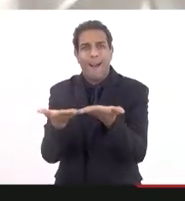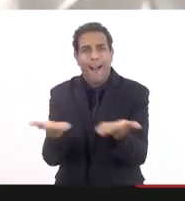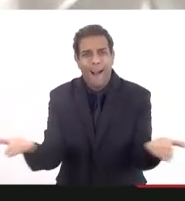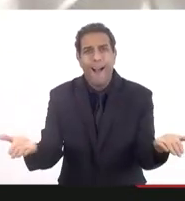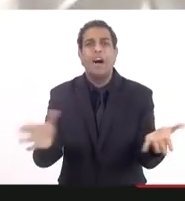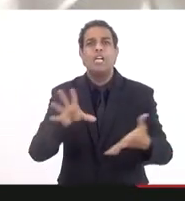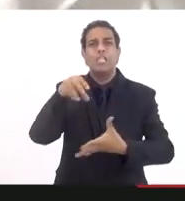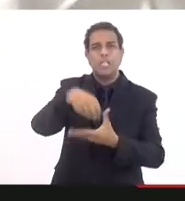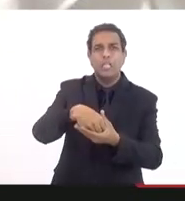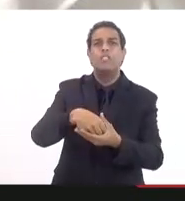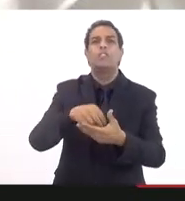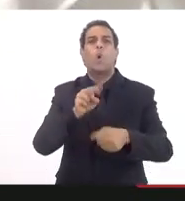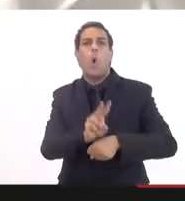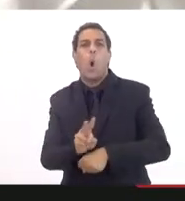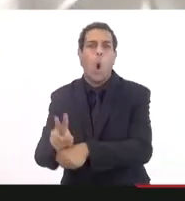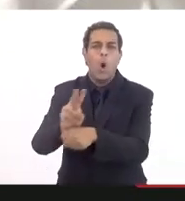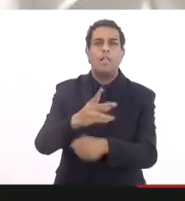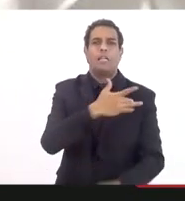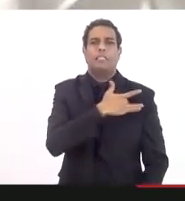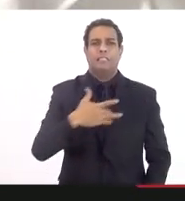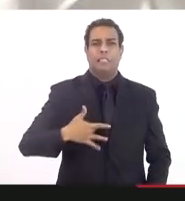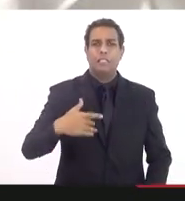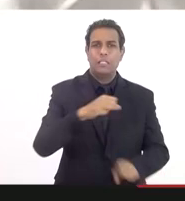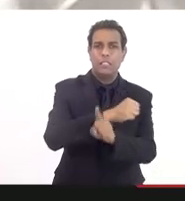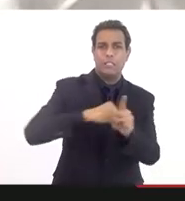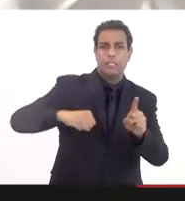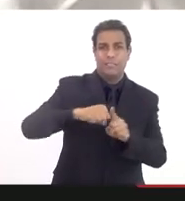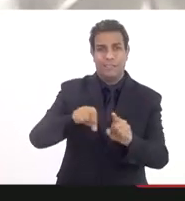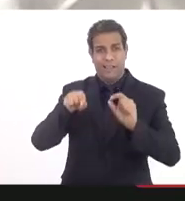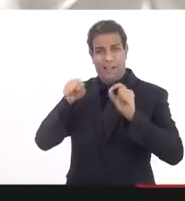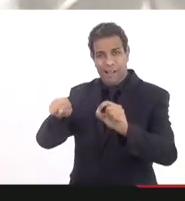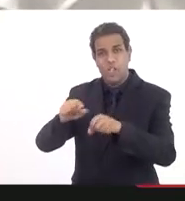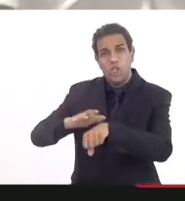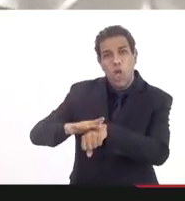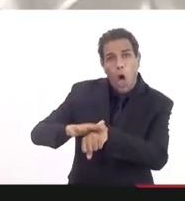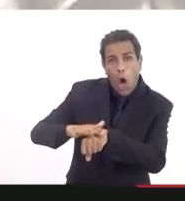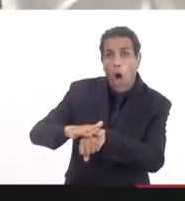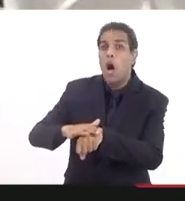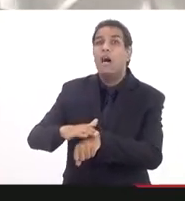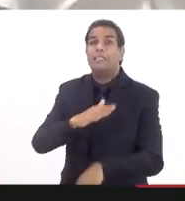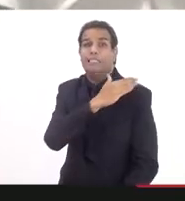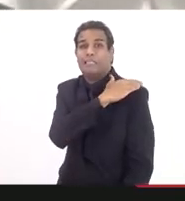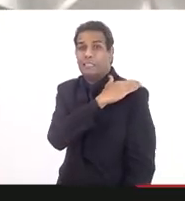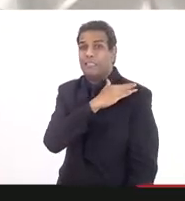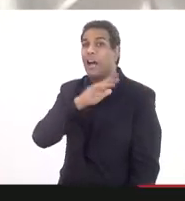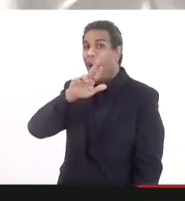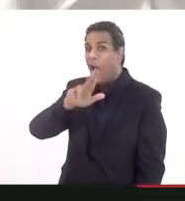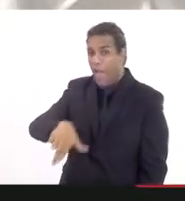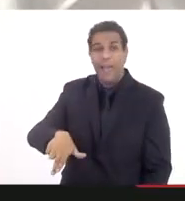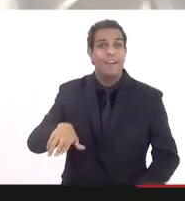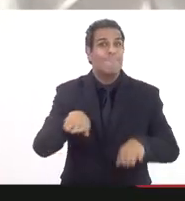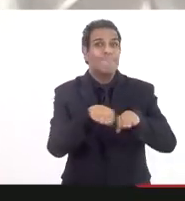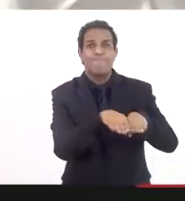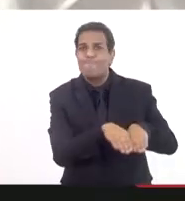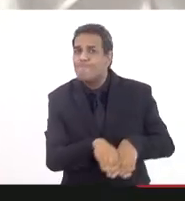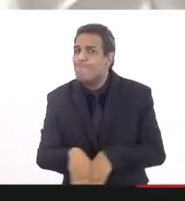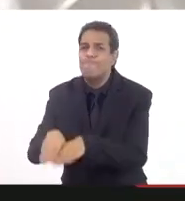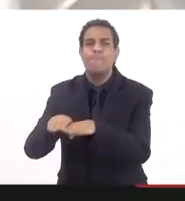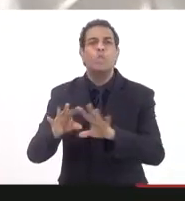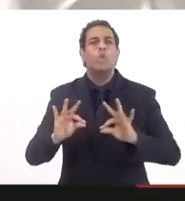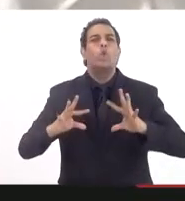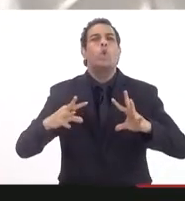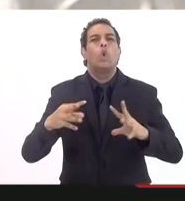a questão da proteção social. A tuberculose não é apenas uma questão de saúde pública, ela está